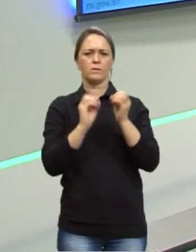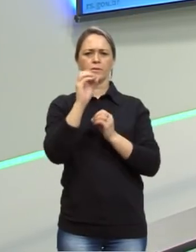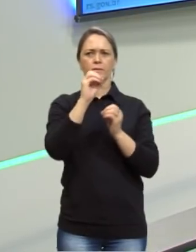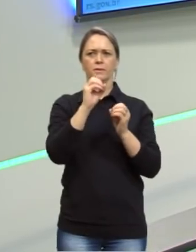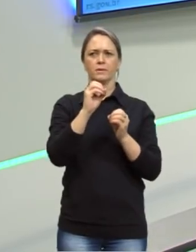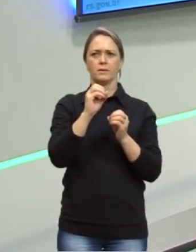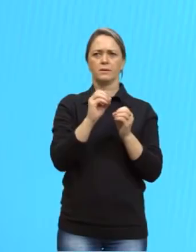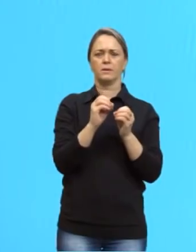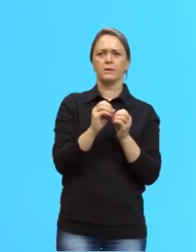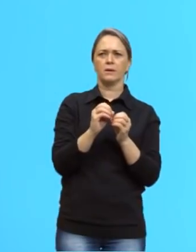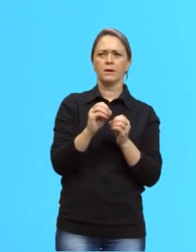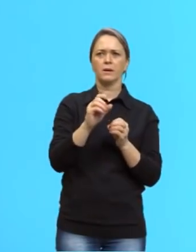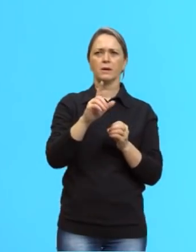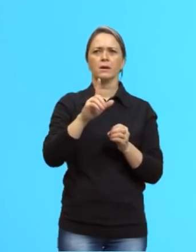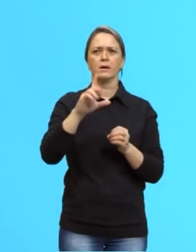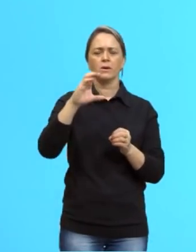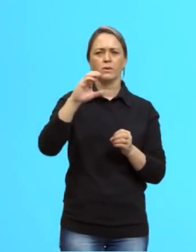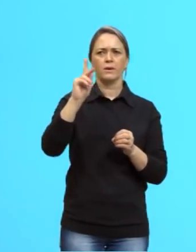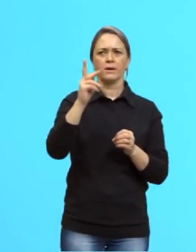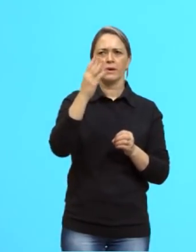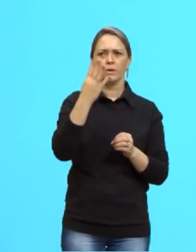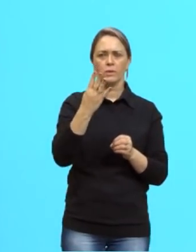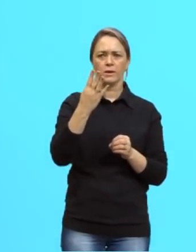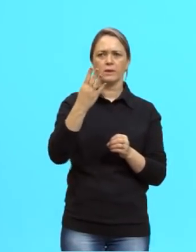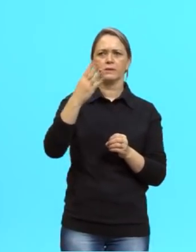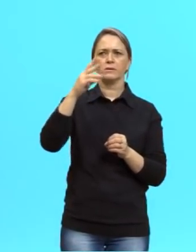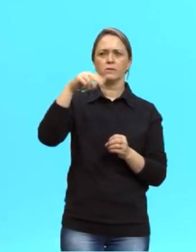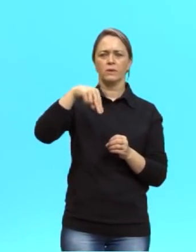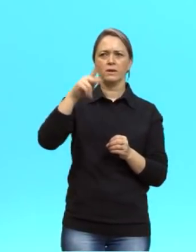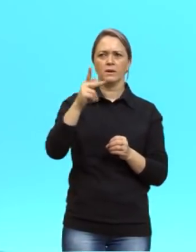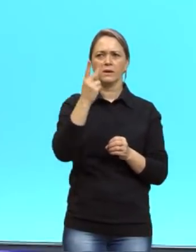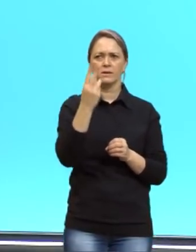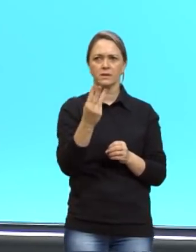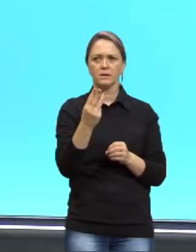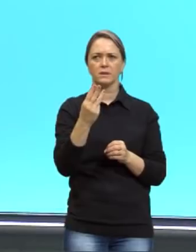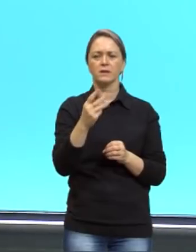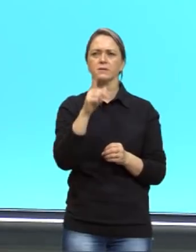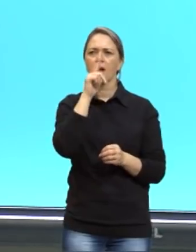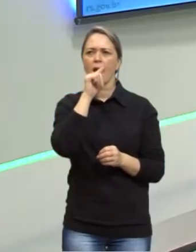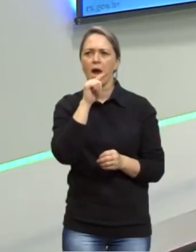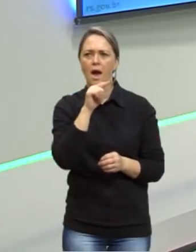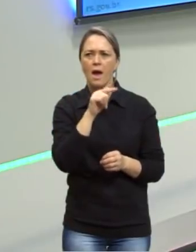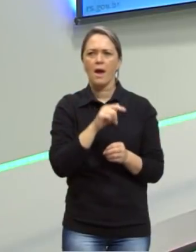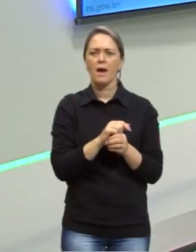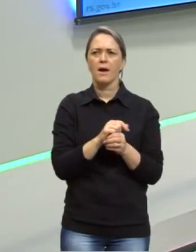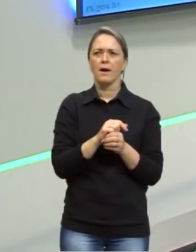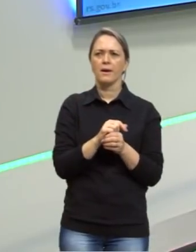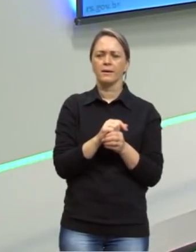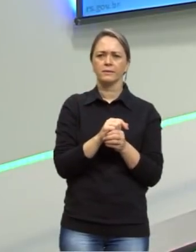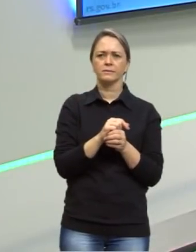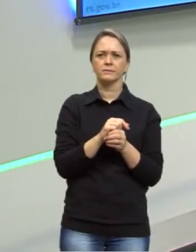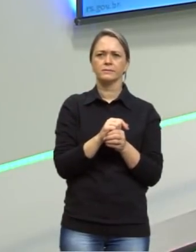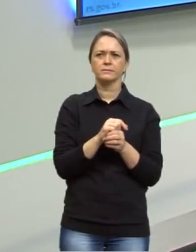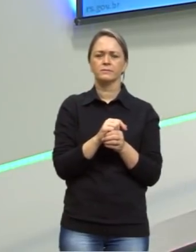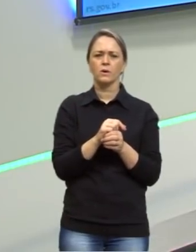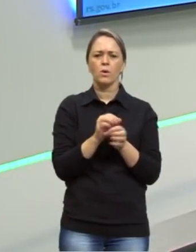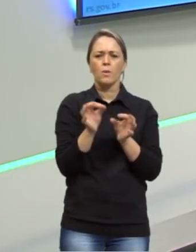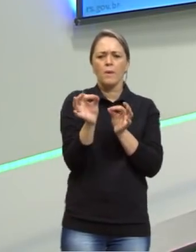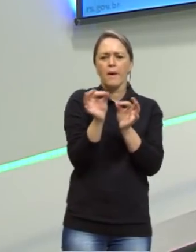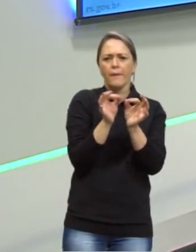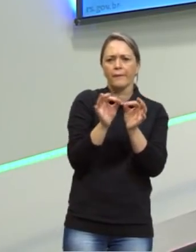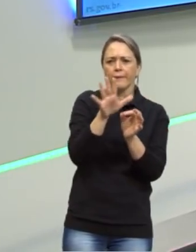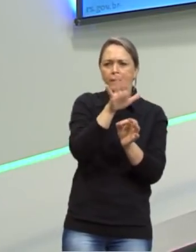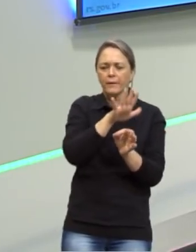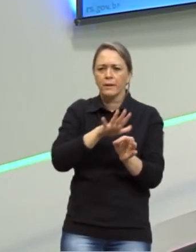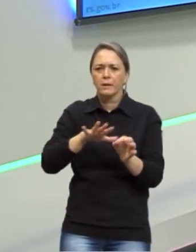metano amônia a água e o cloreto de hidrogênio como é que é um arranjo espacial de isso